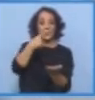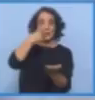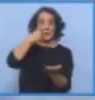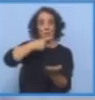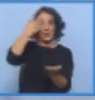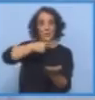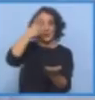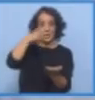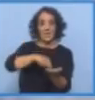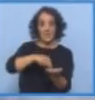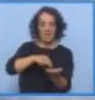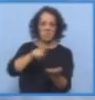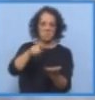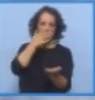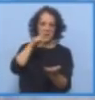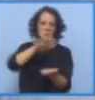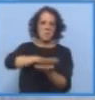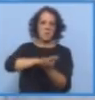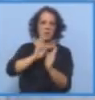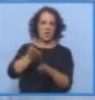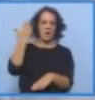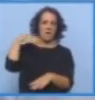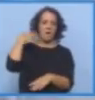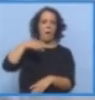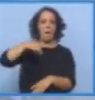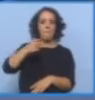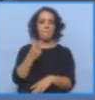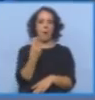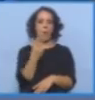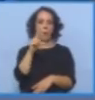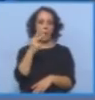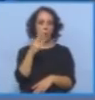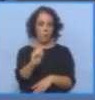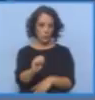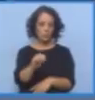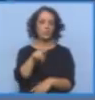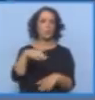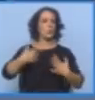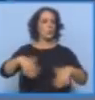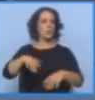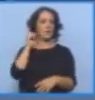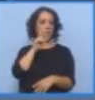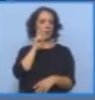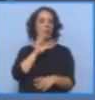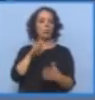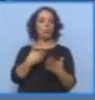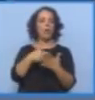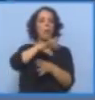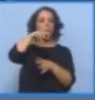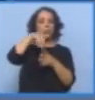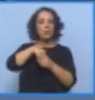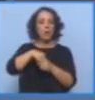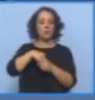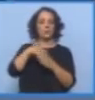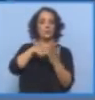enfim, publicada, creio que já há algum tempo pela Paulus, é também um ótimo instrumento para que esta contextualização